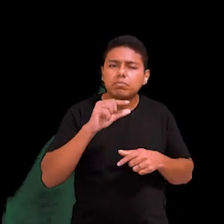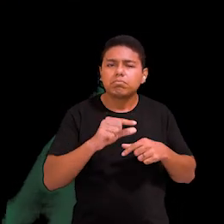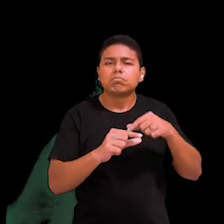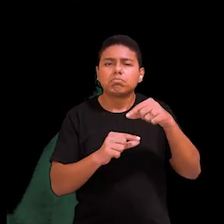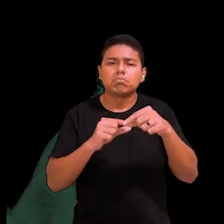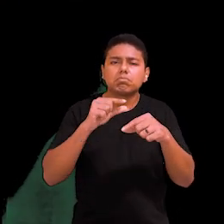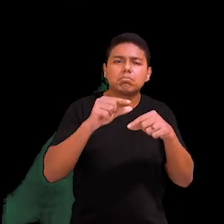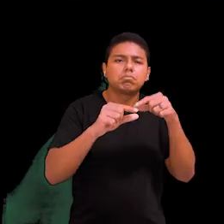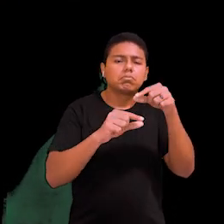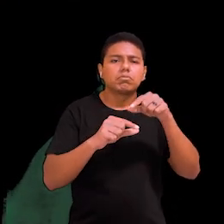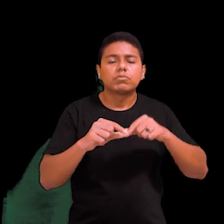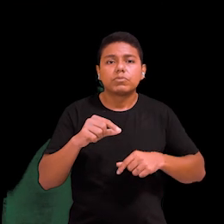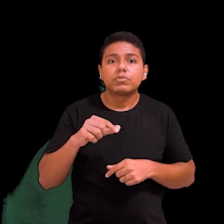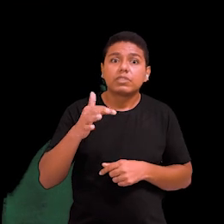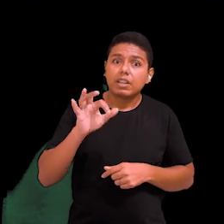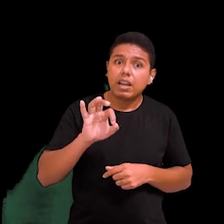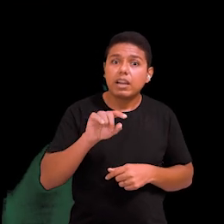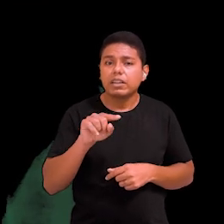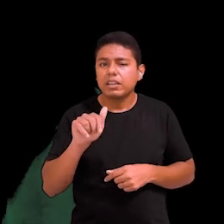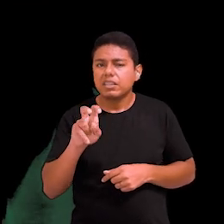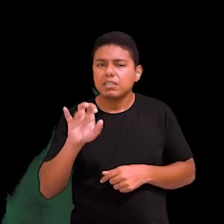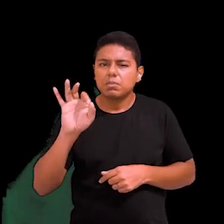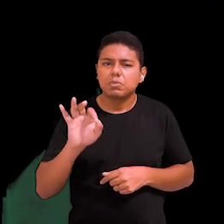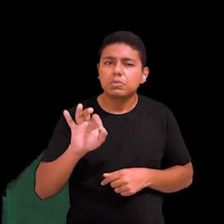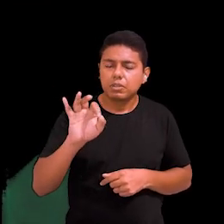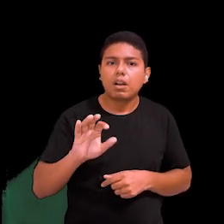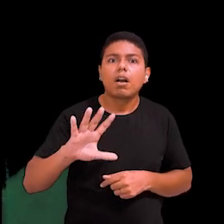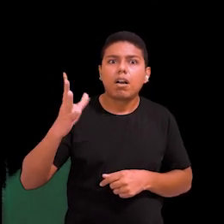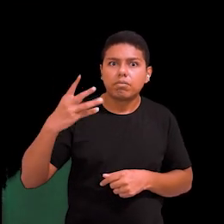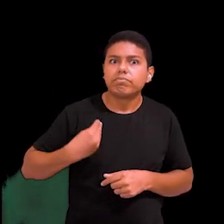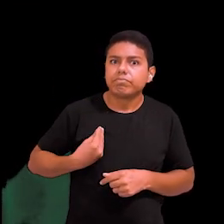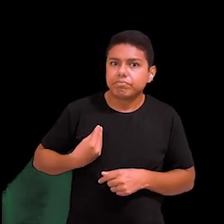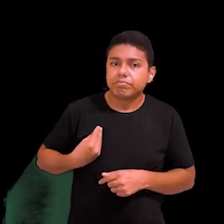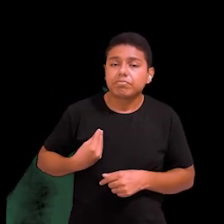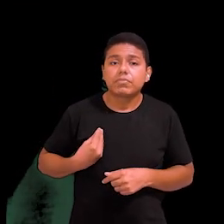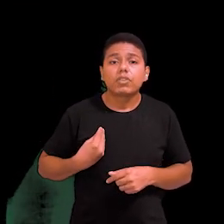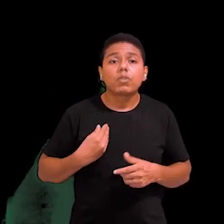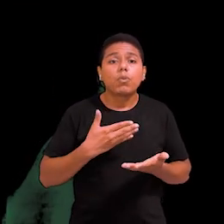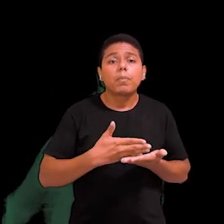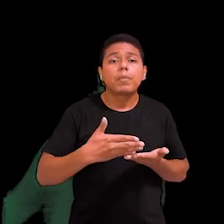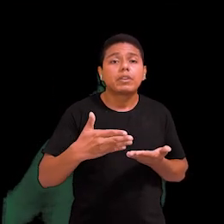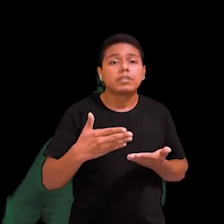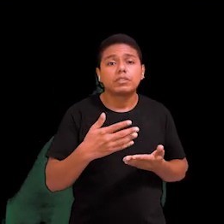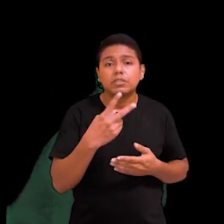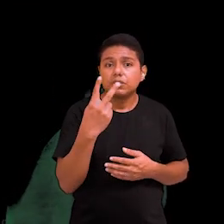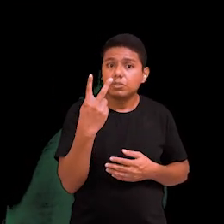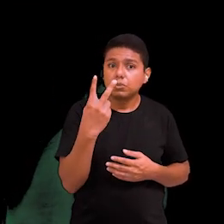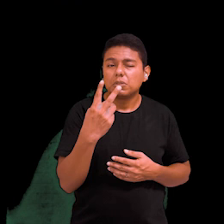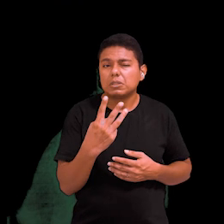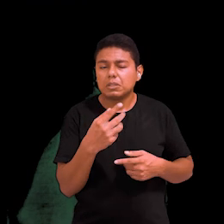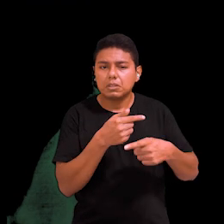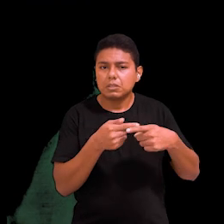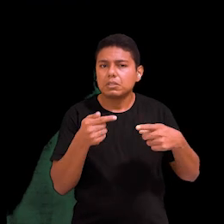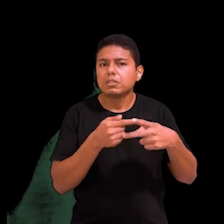insidioso, então acontece lentamente. A prevalência é de 10% a 15%, geralmente se